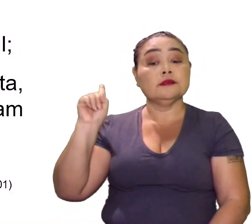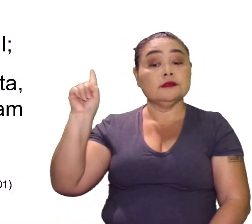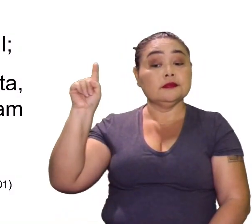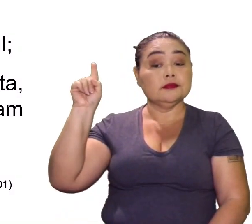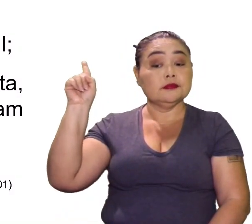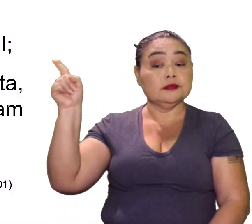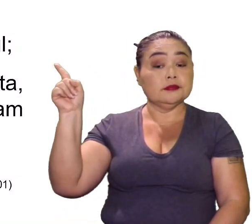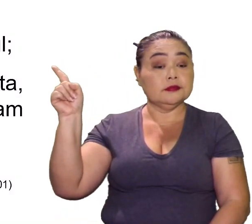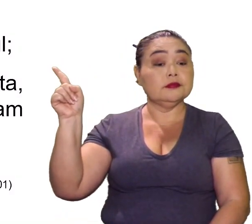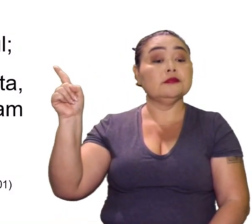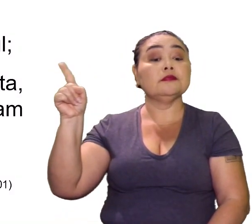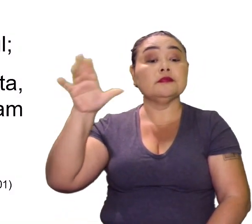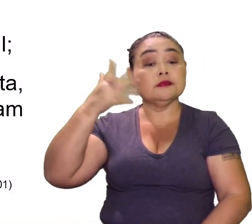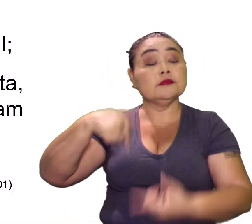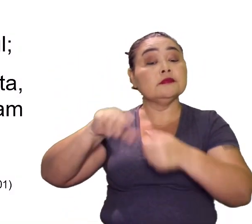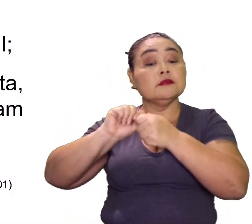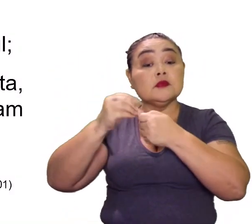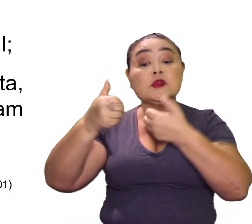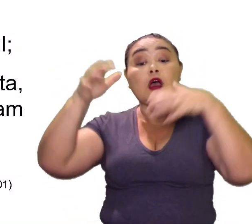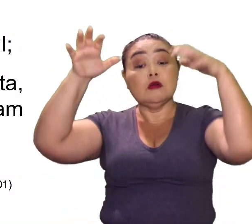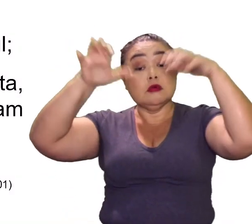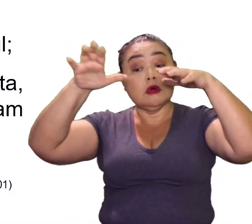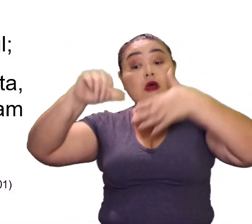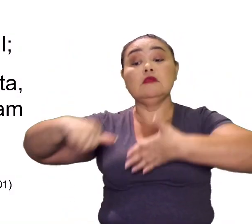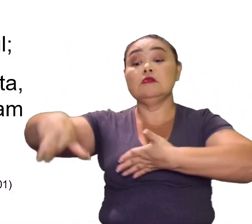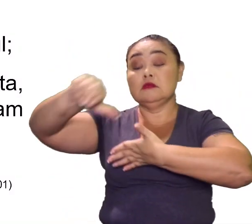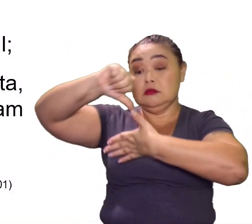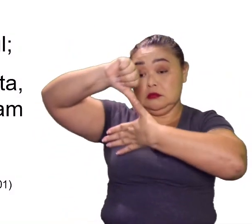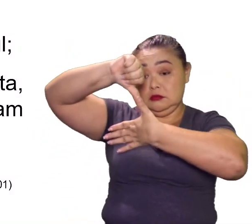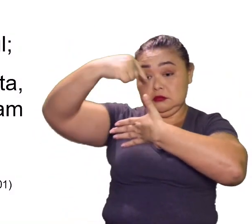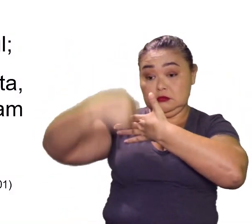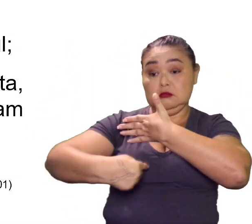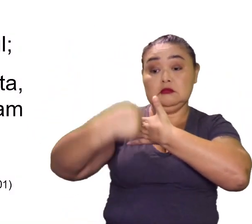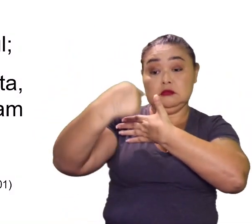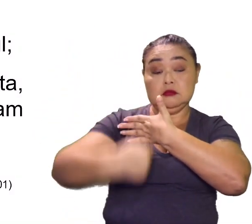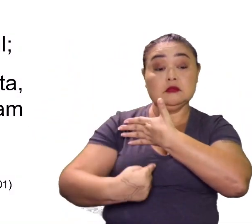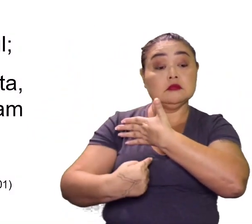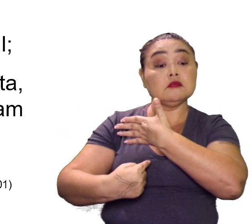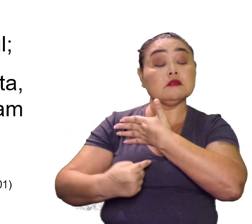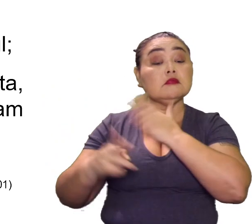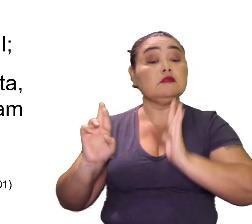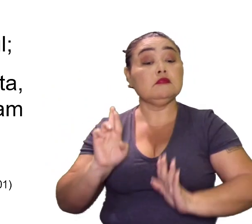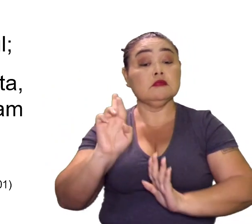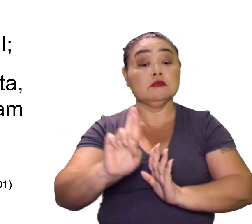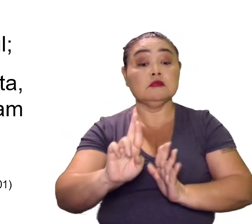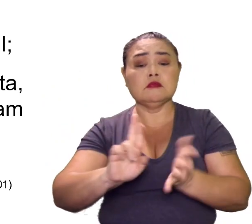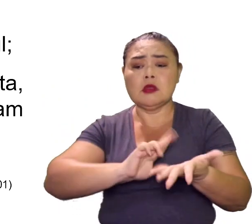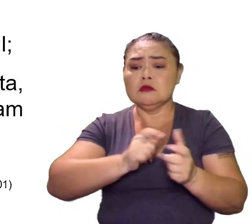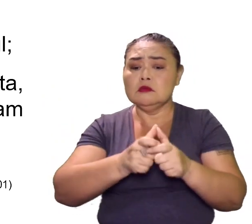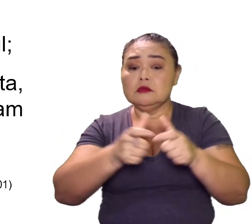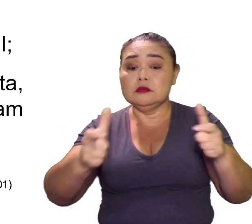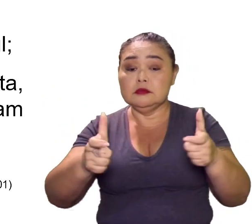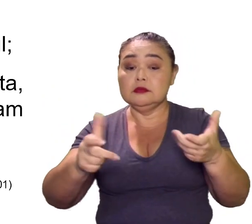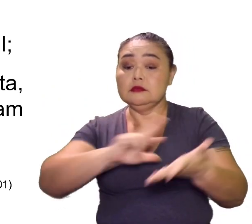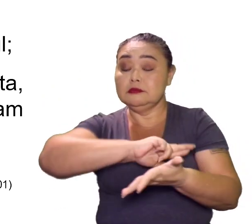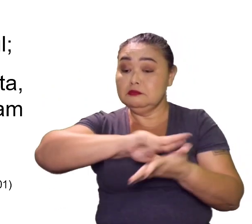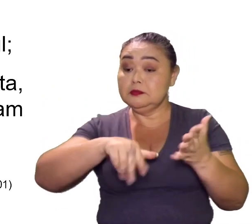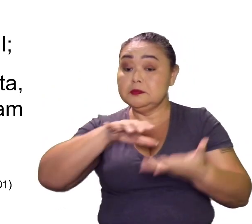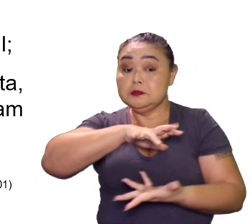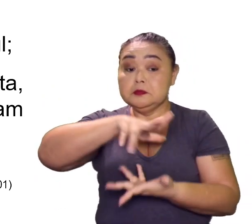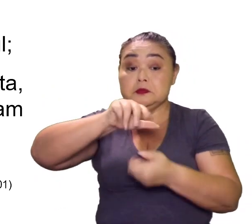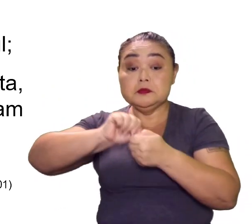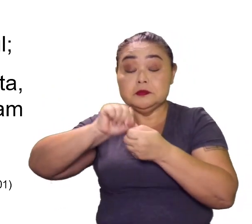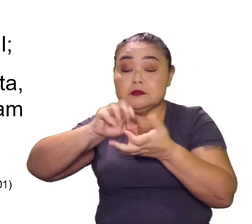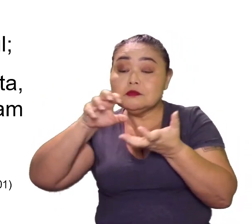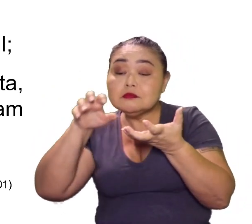Olha só, influencia o regime das chuvas, como já falei, na América do Sul. Representa a maior biodiversidade do planeta, sendo que